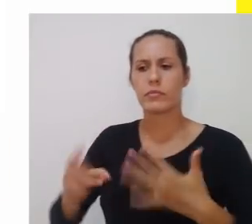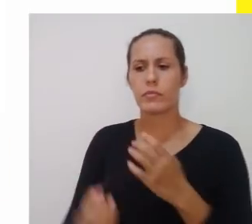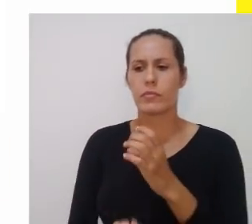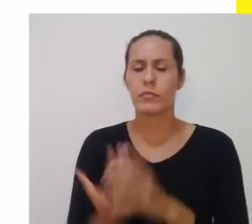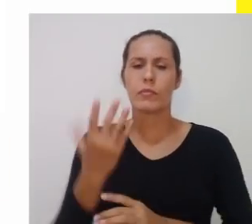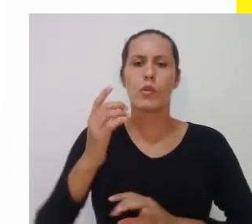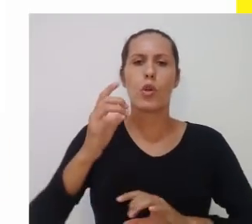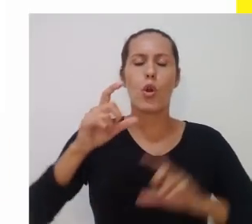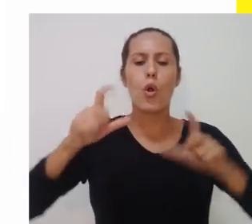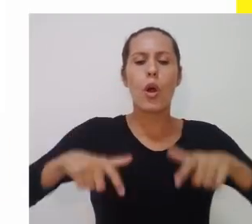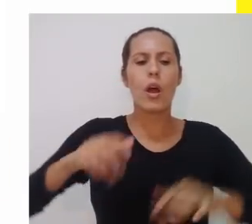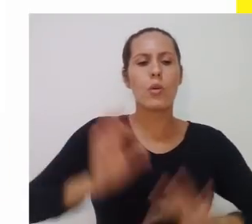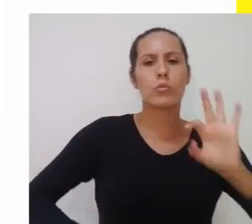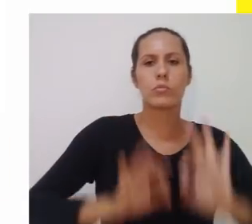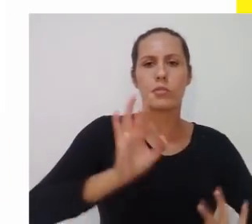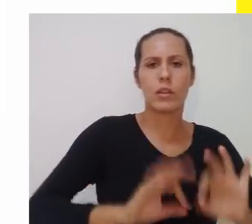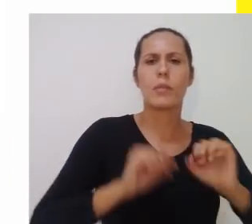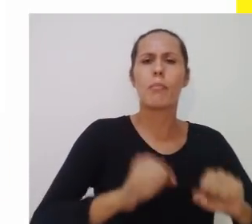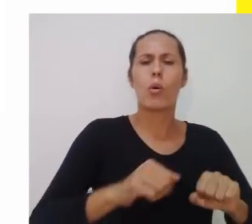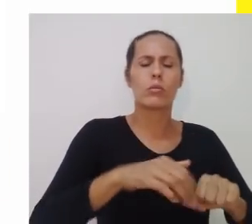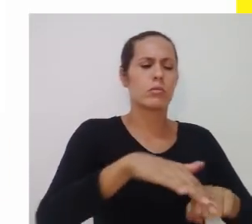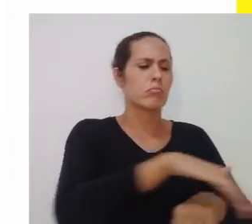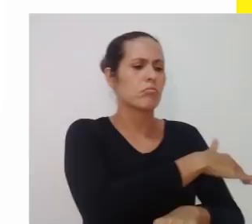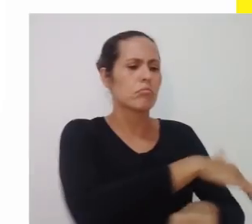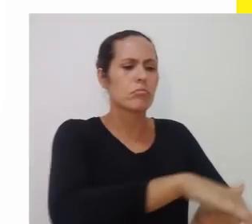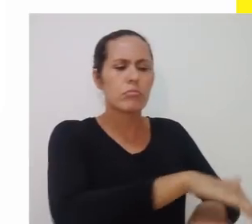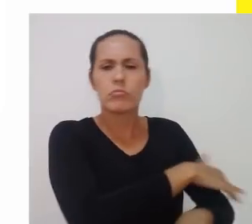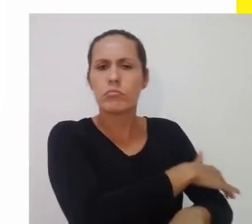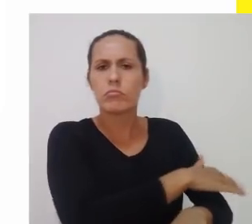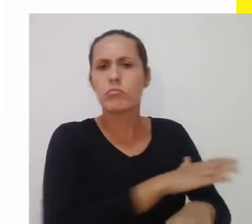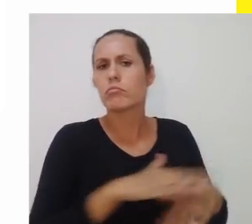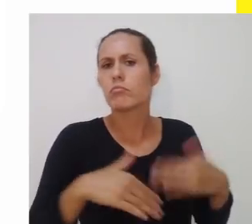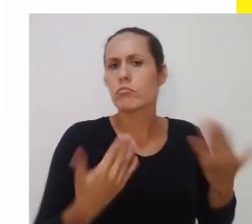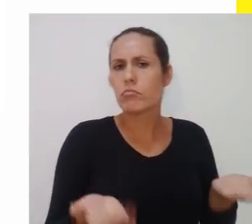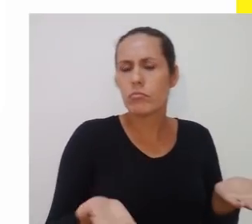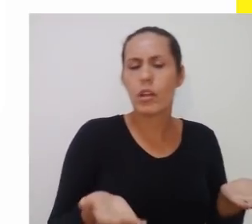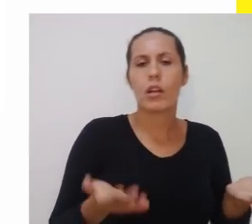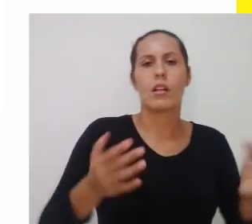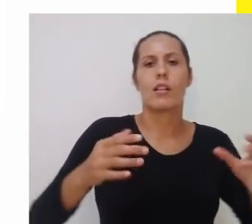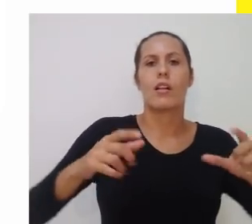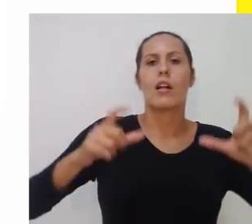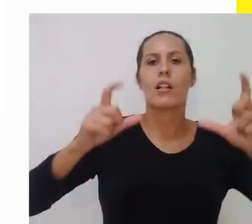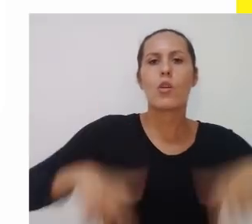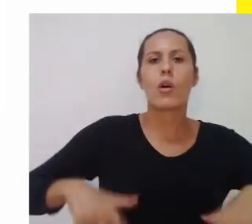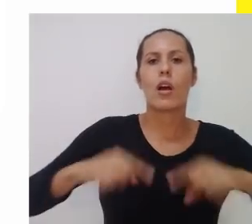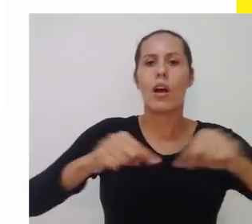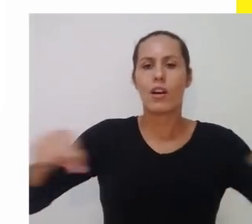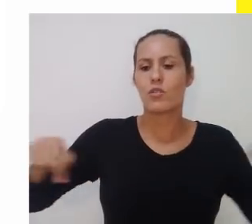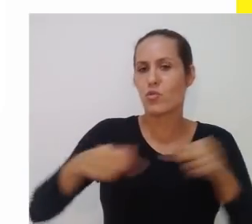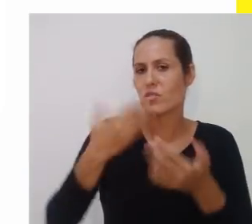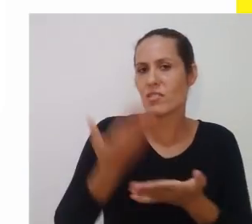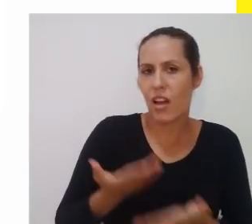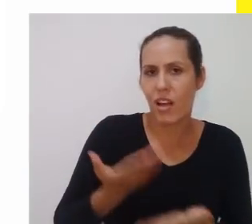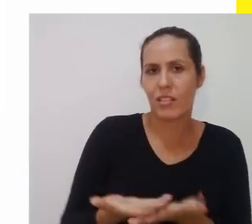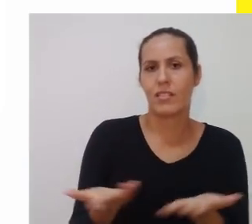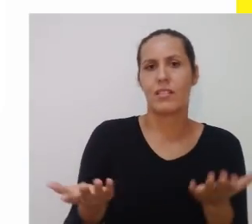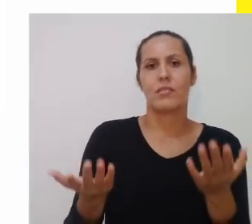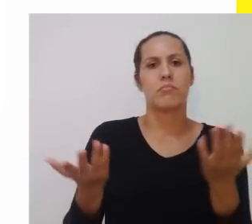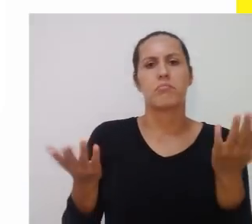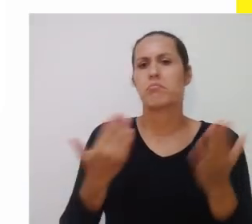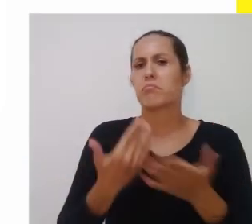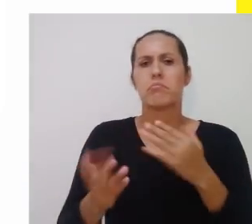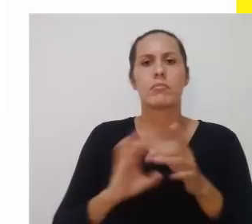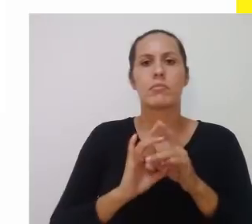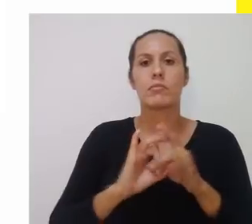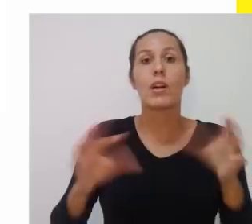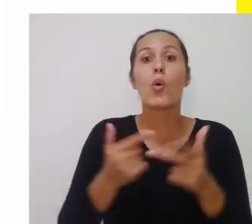composta por elementos montados em um ambiente, numa sala, num corredor, em um pátio, não importa, em